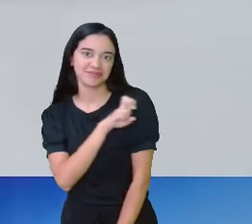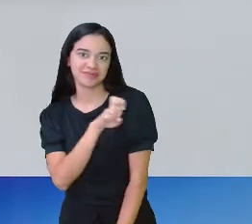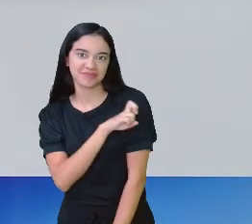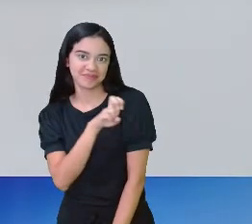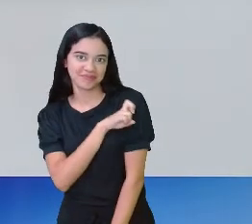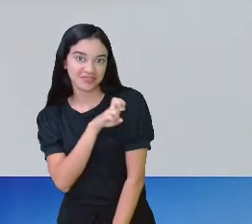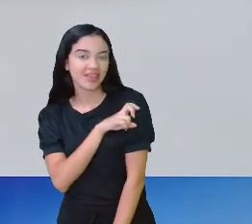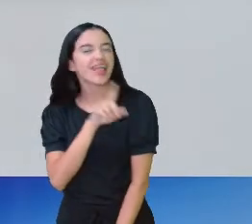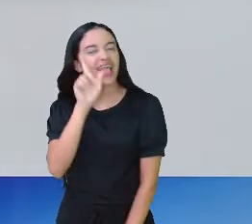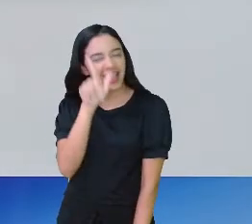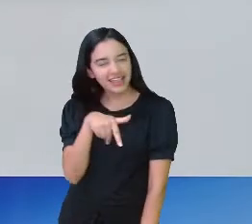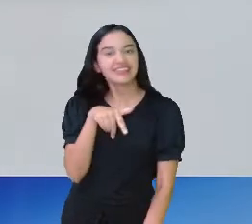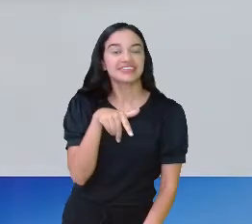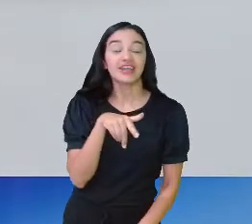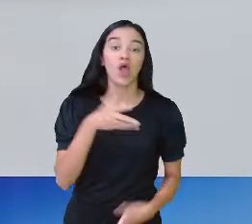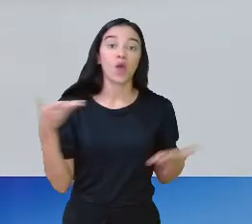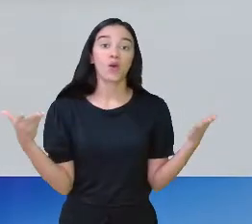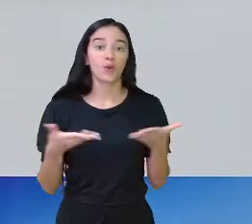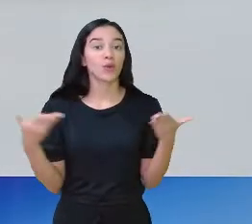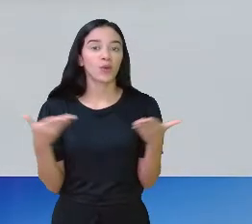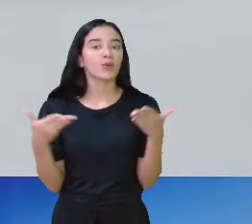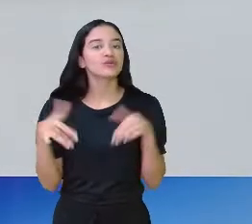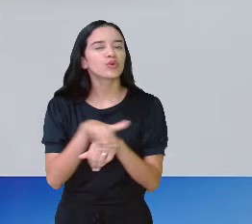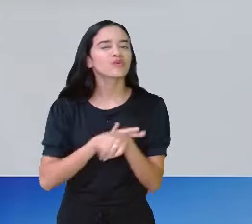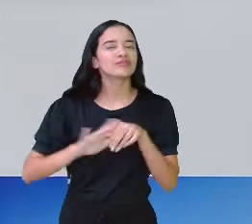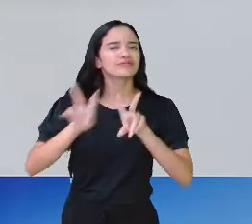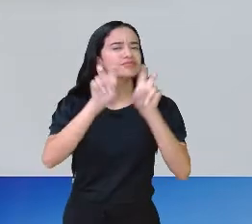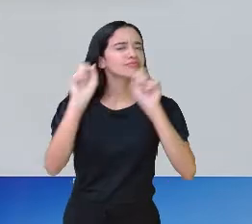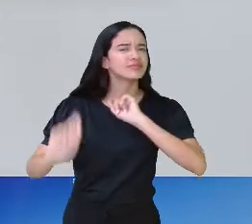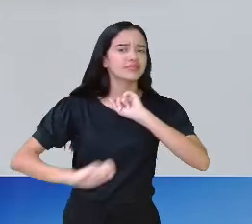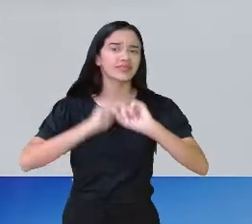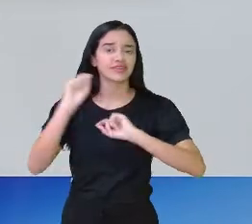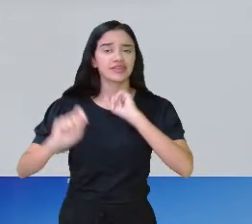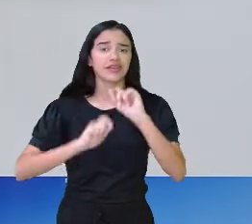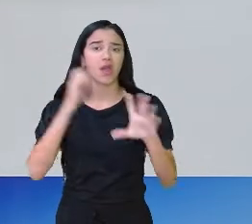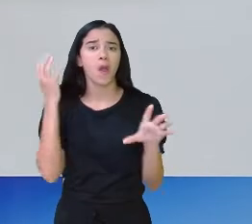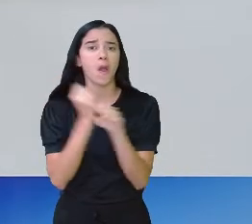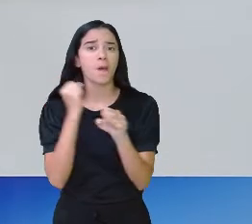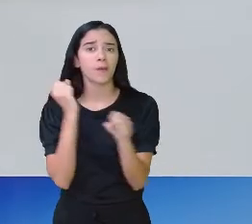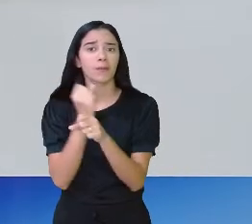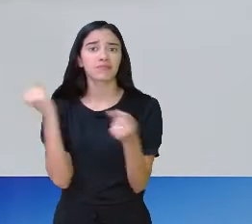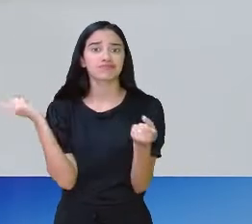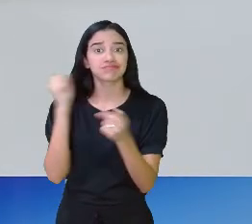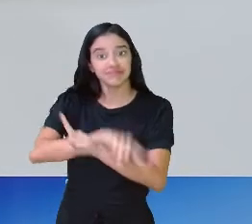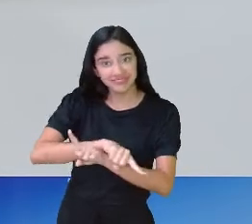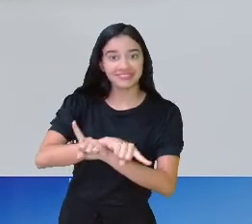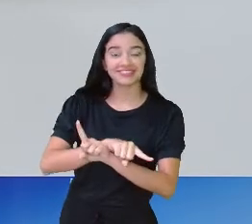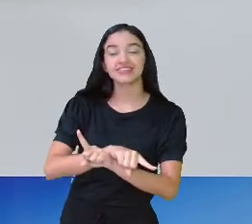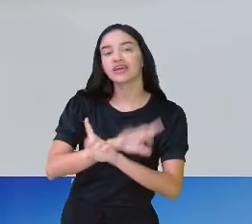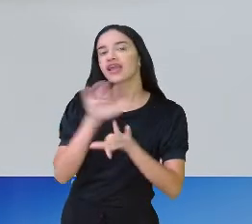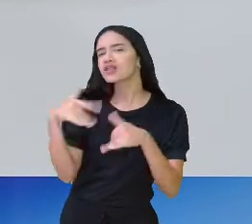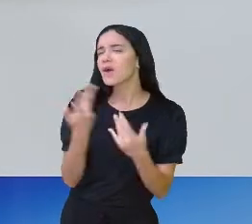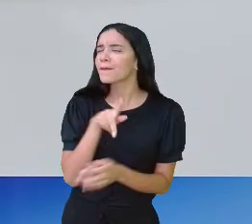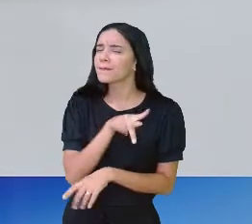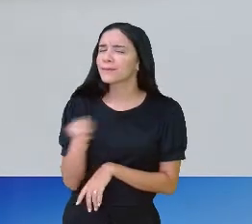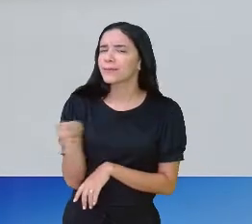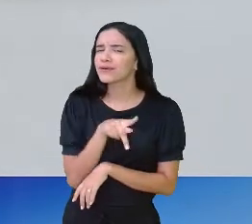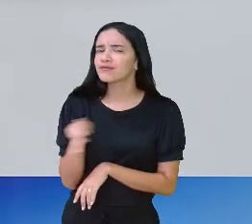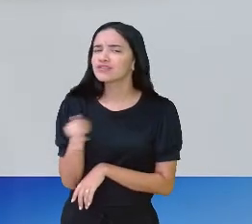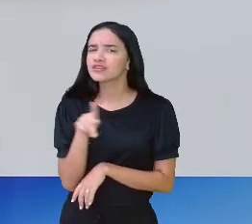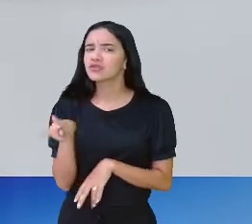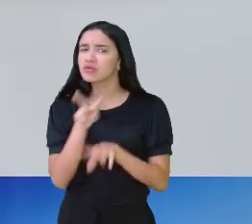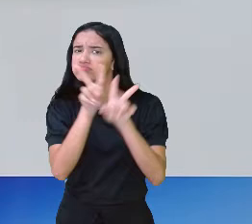anos. Hoje a gente vai conversar sobre operações inversas. Professora,